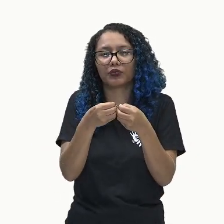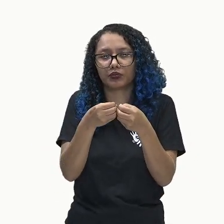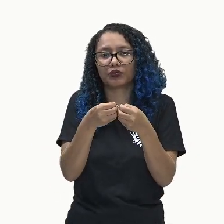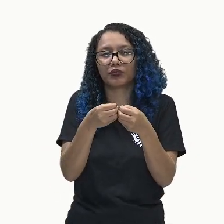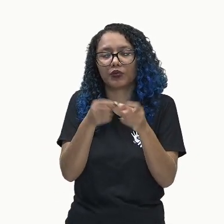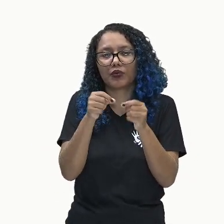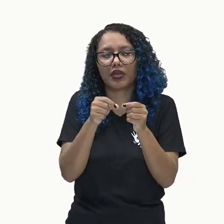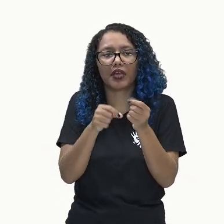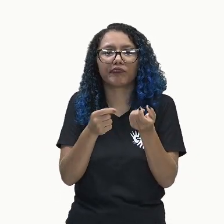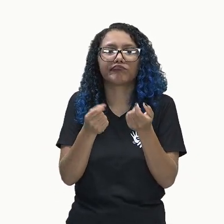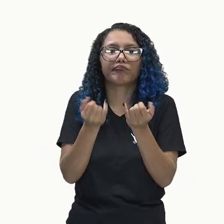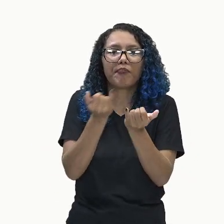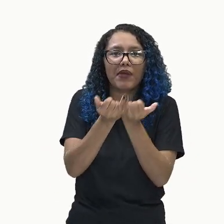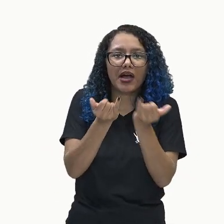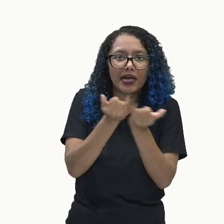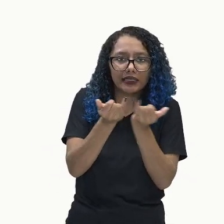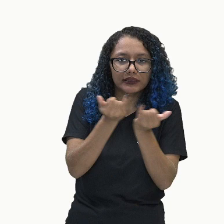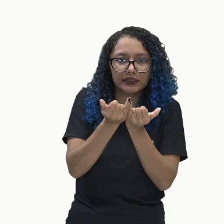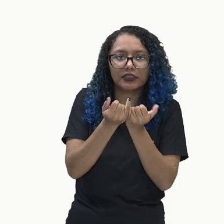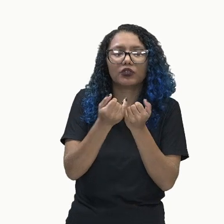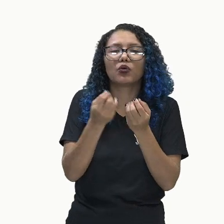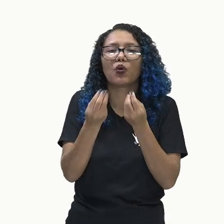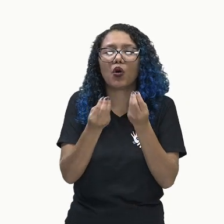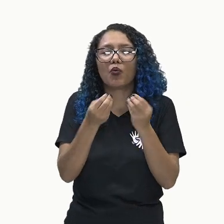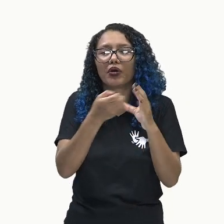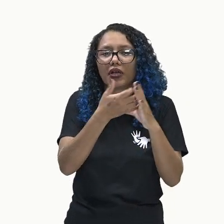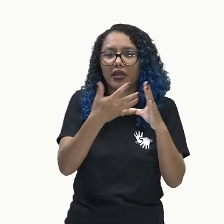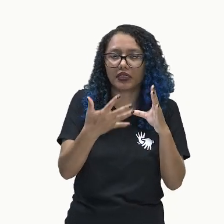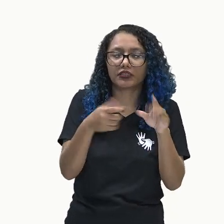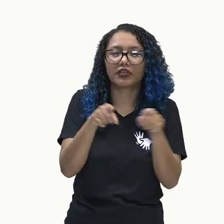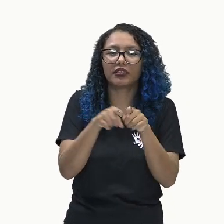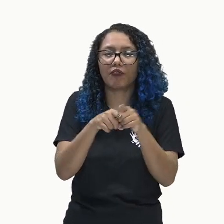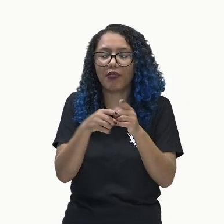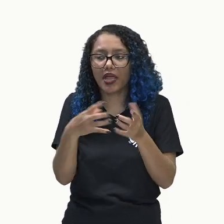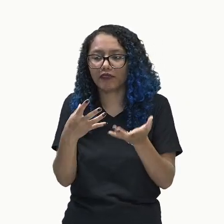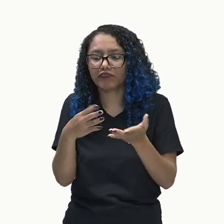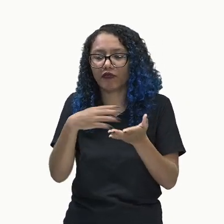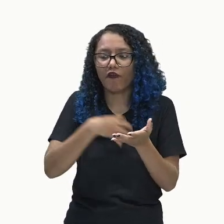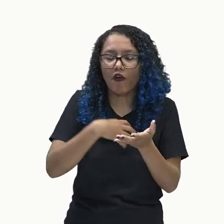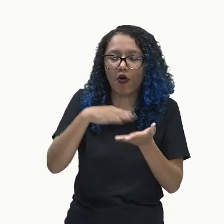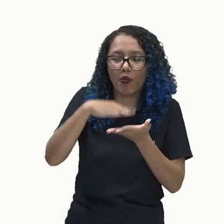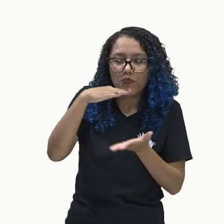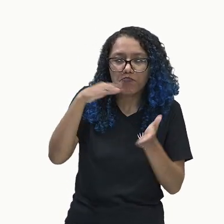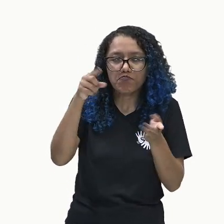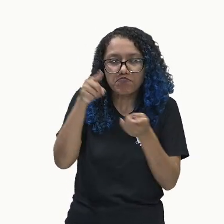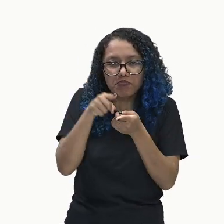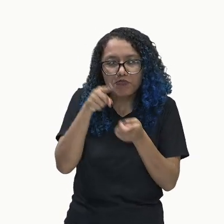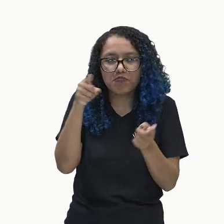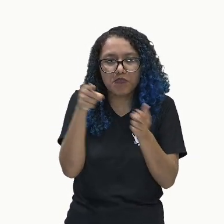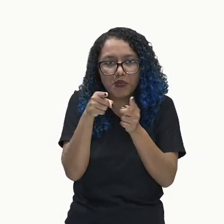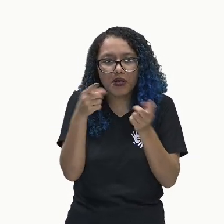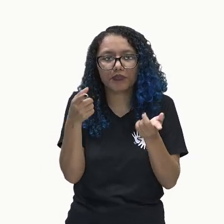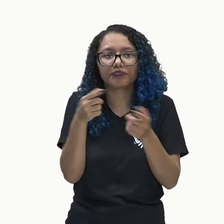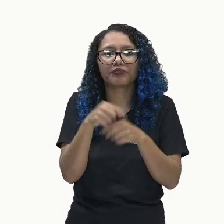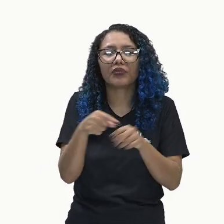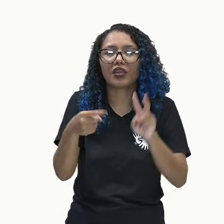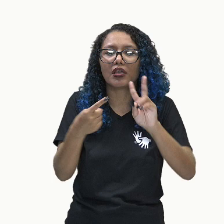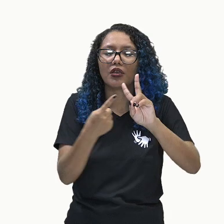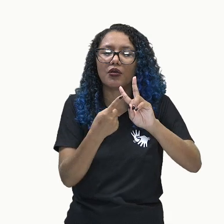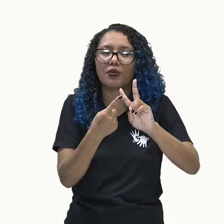pelas características de tamanho e forma. E o gene, que é uma fraçãozinha do